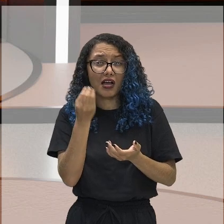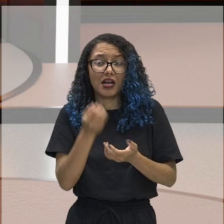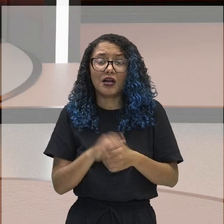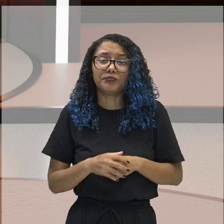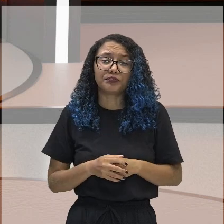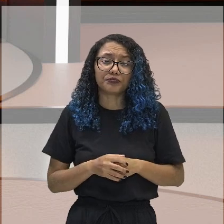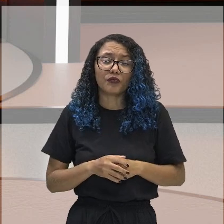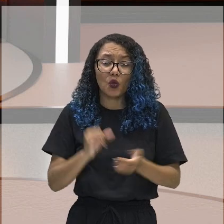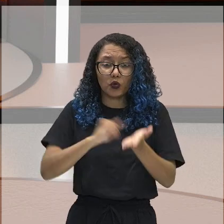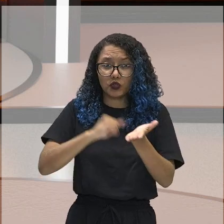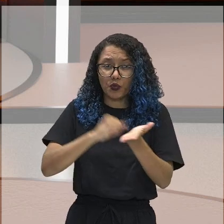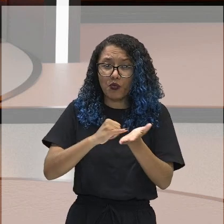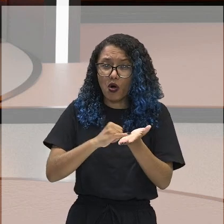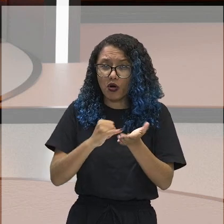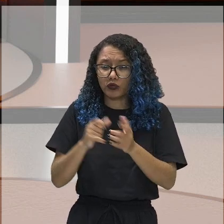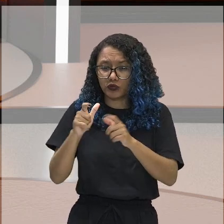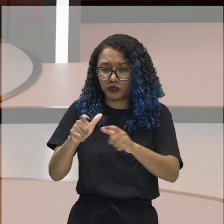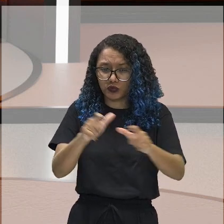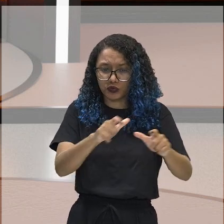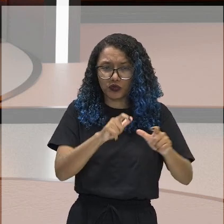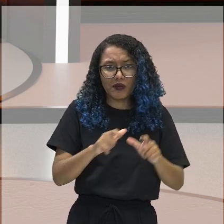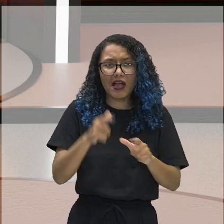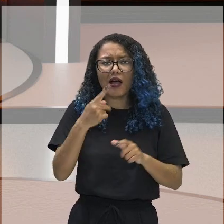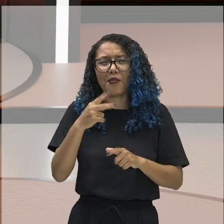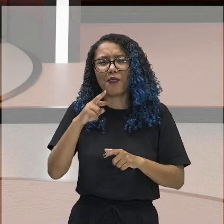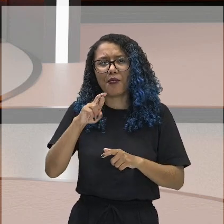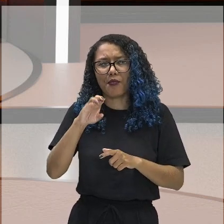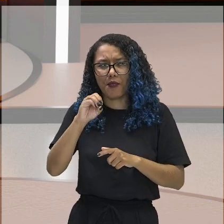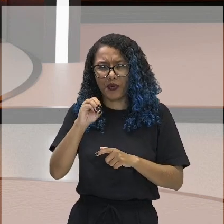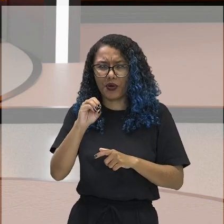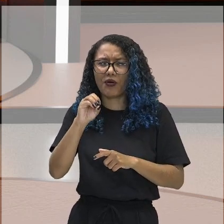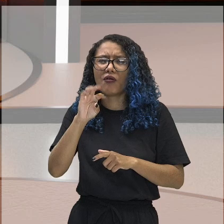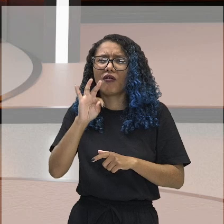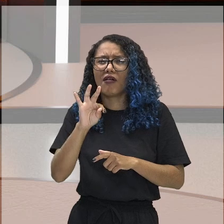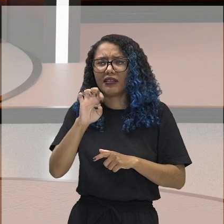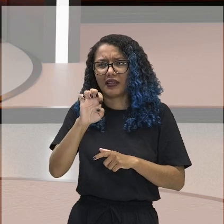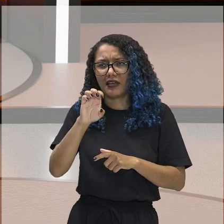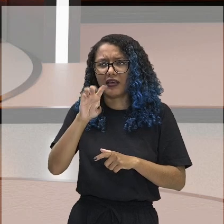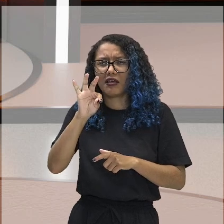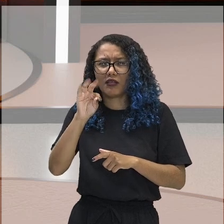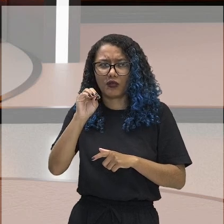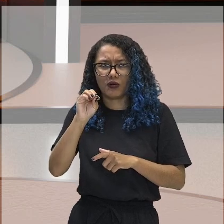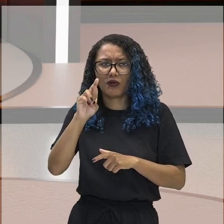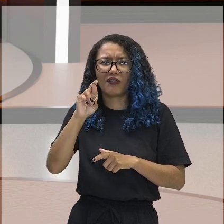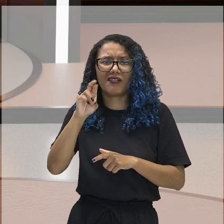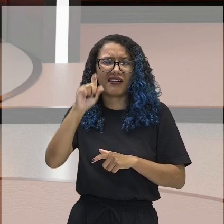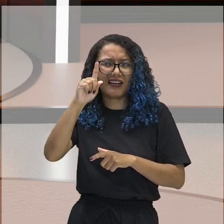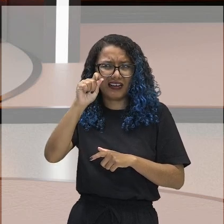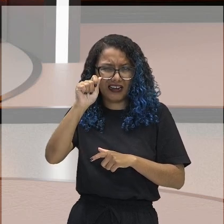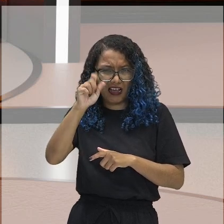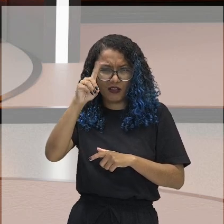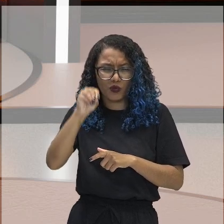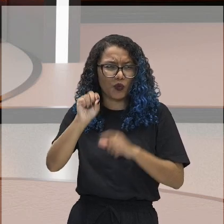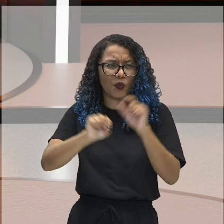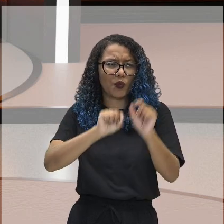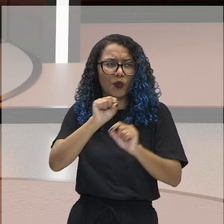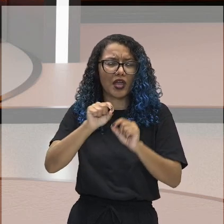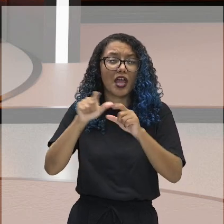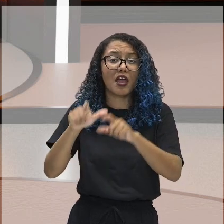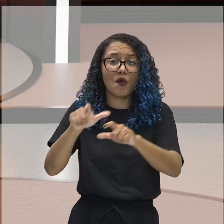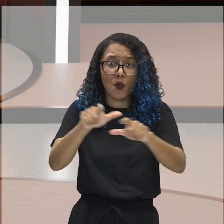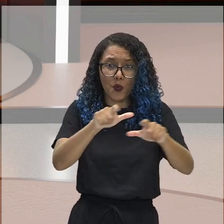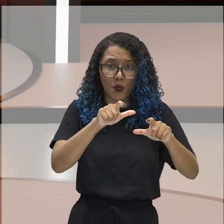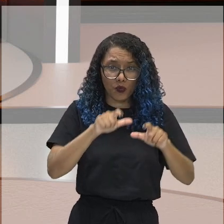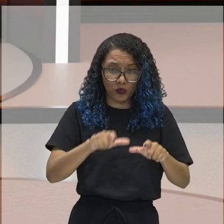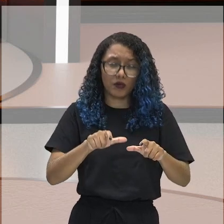impostos desses protetorados romanos, tá? Que eram, então, o que era um protetorado, professora? Era aonde,